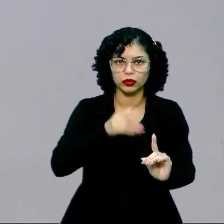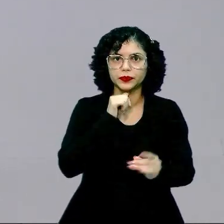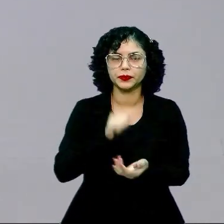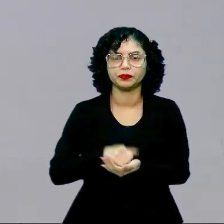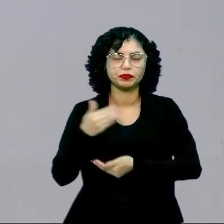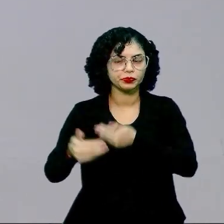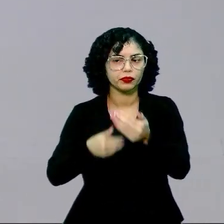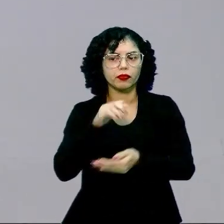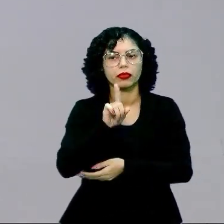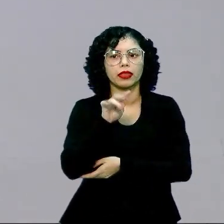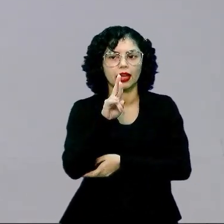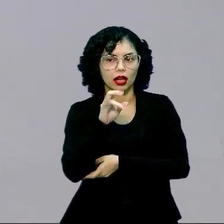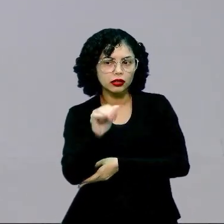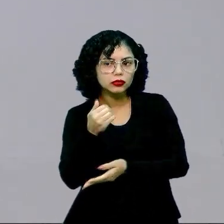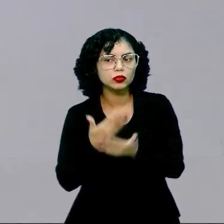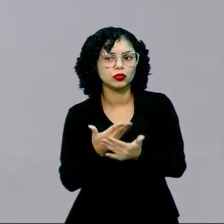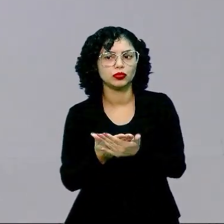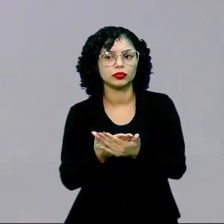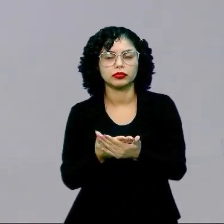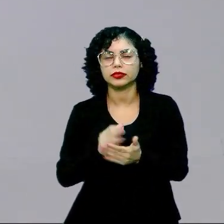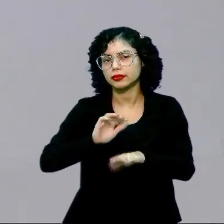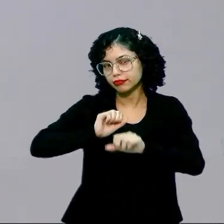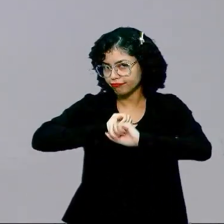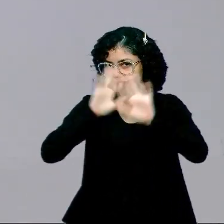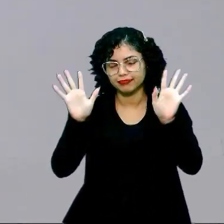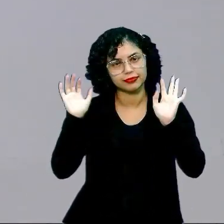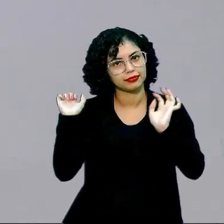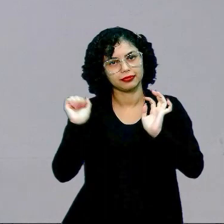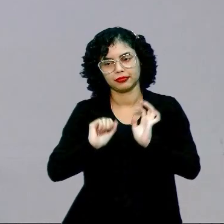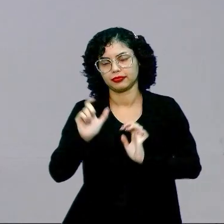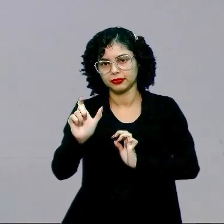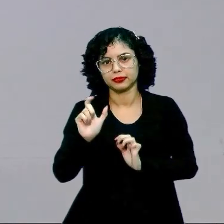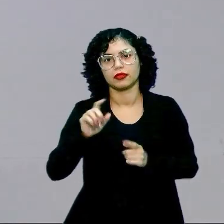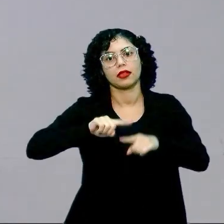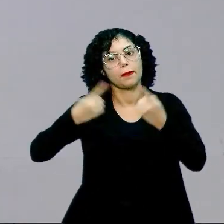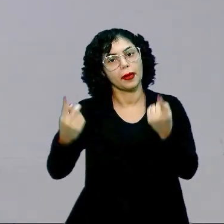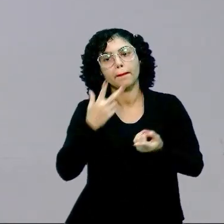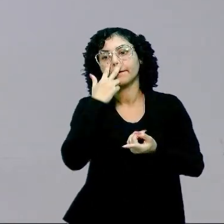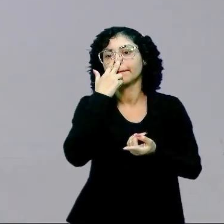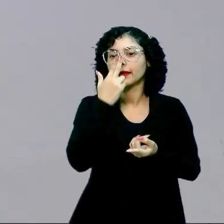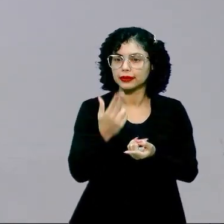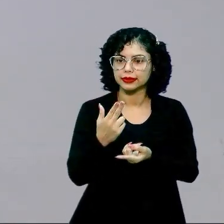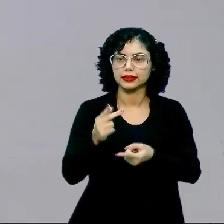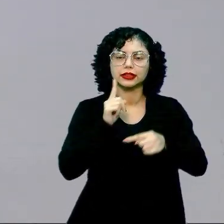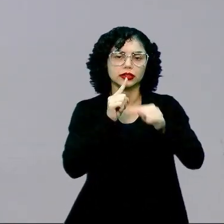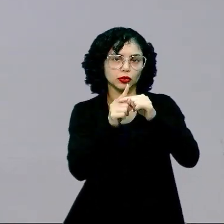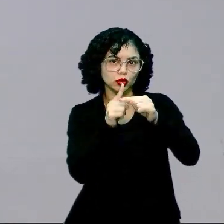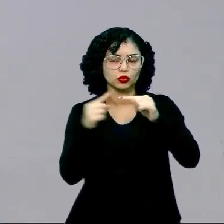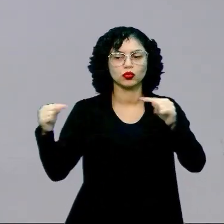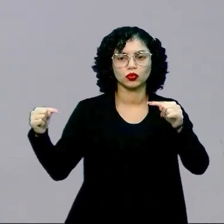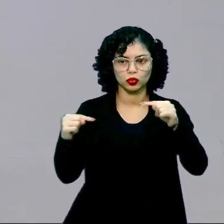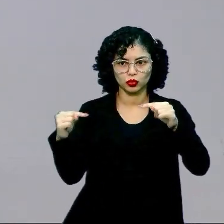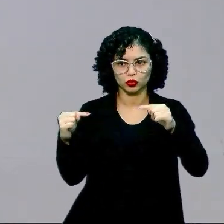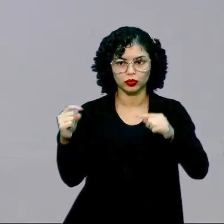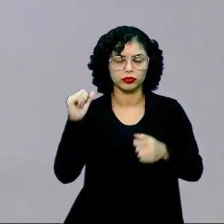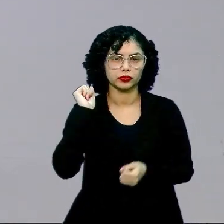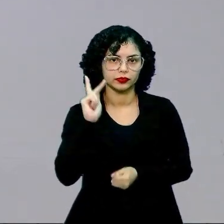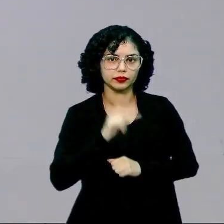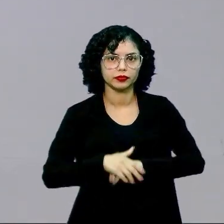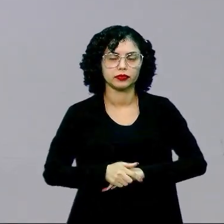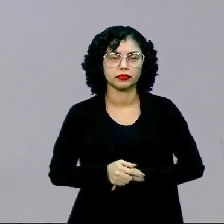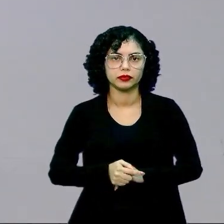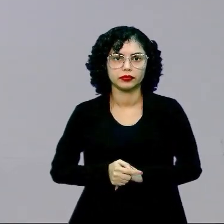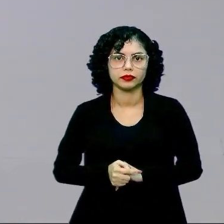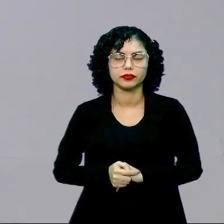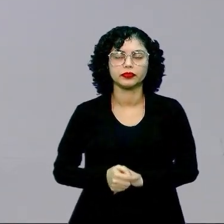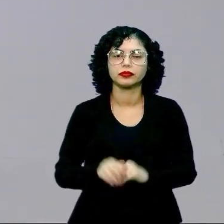aqui durante a aula. É claro que não vai ser uma pilha, mas é como a carga em si que eu estou me referindo, tá? Em uma